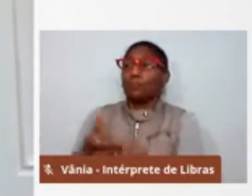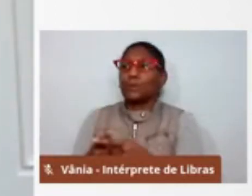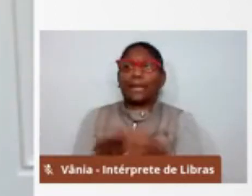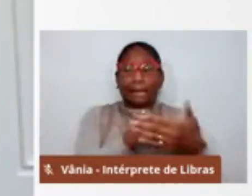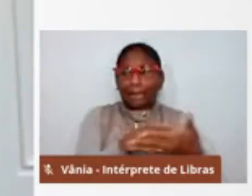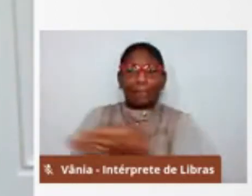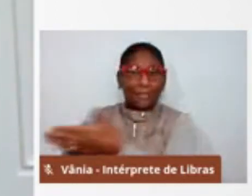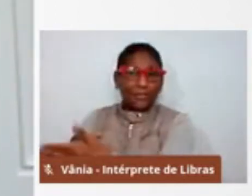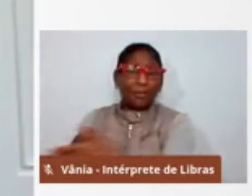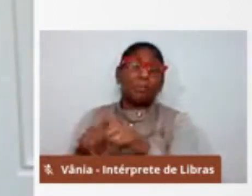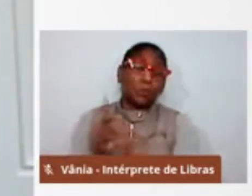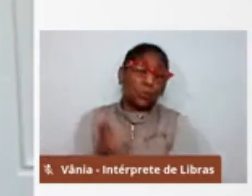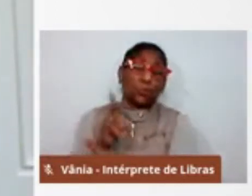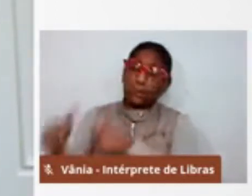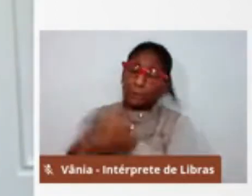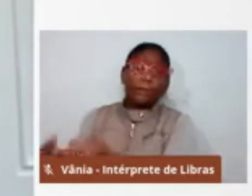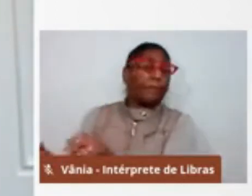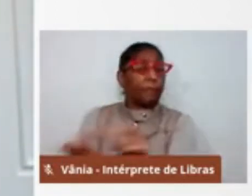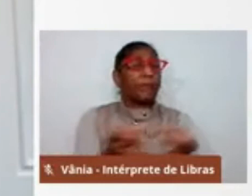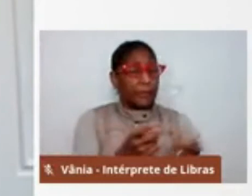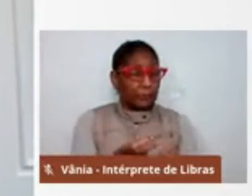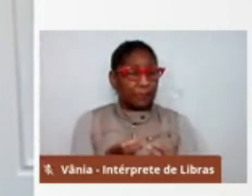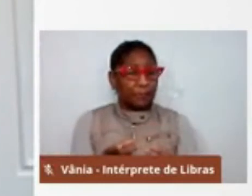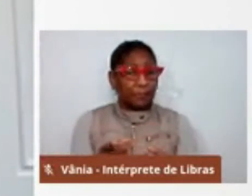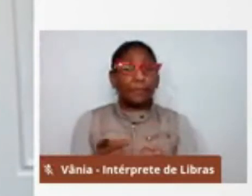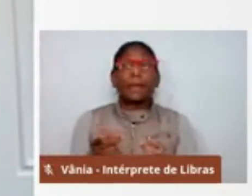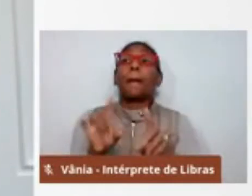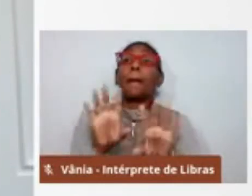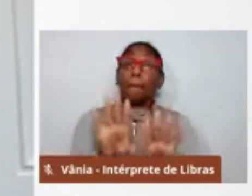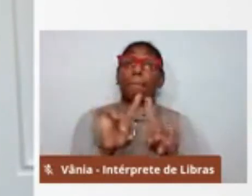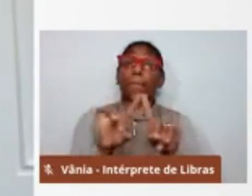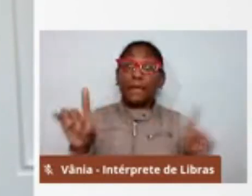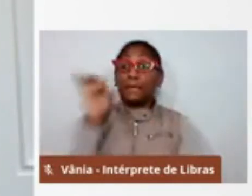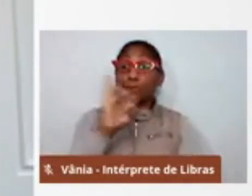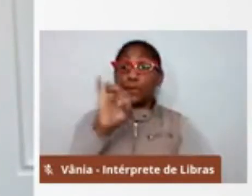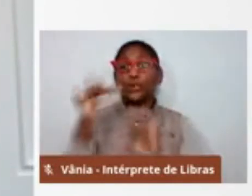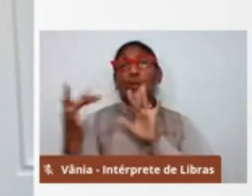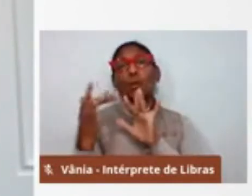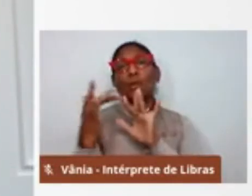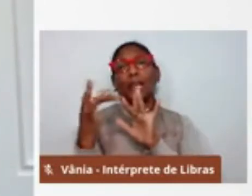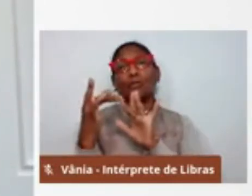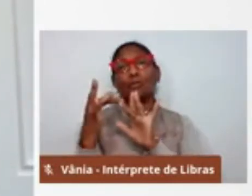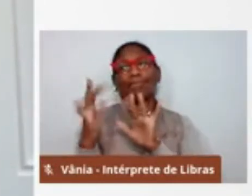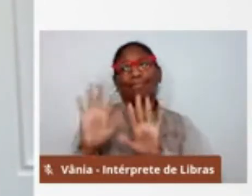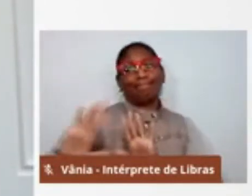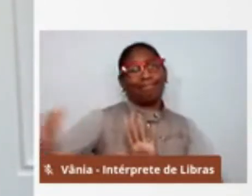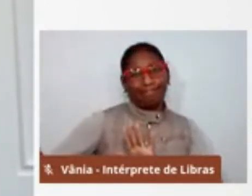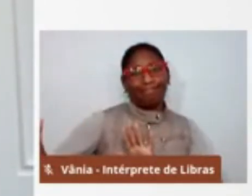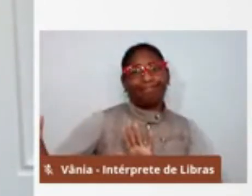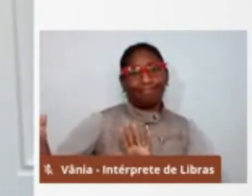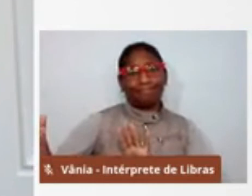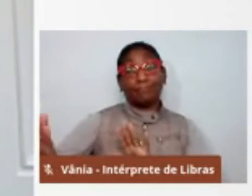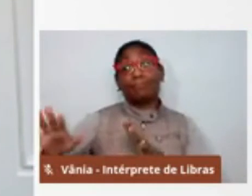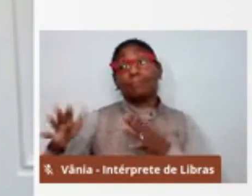restritivas, mas, de outro lado, diminuir o número de contatos, as formas de contato entre as pessoas. Então, seguramente não